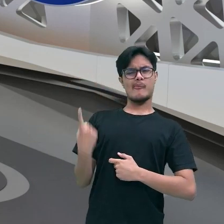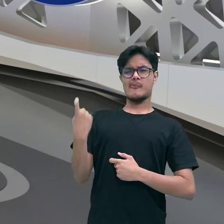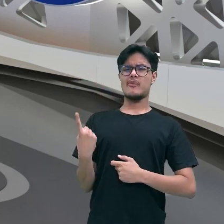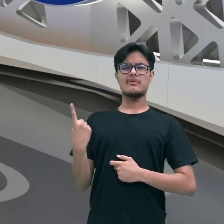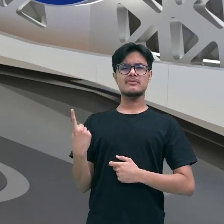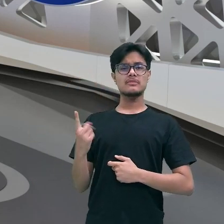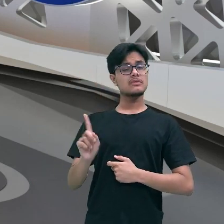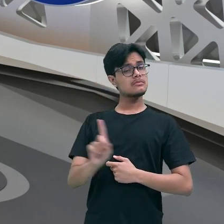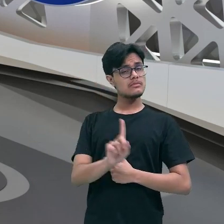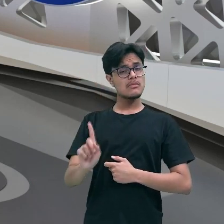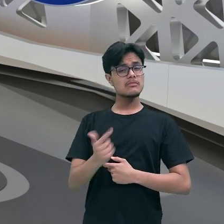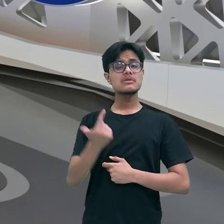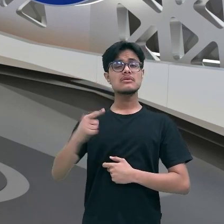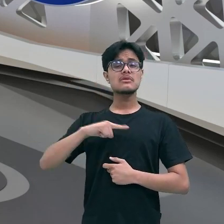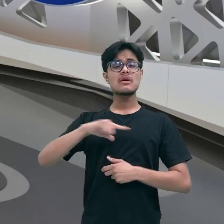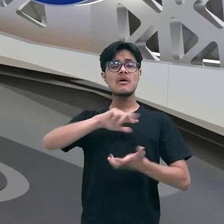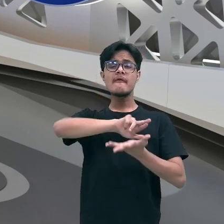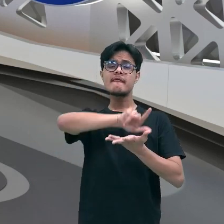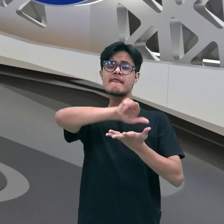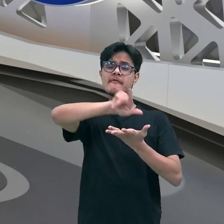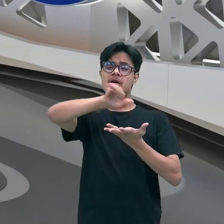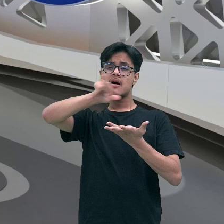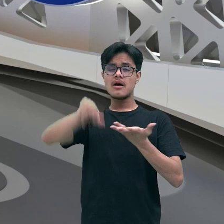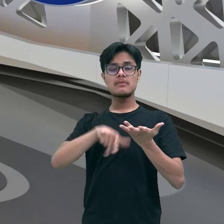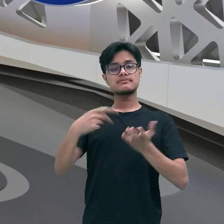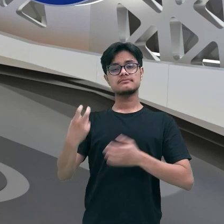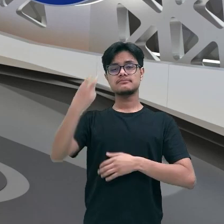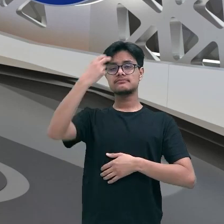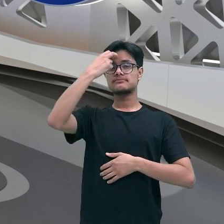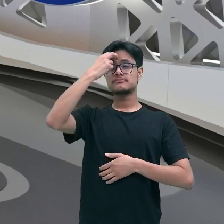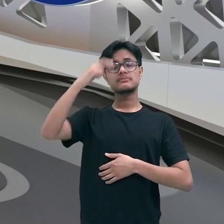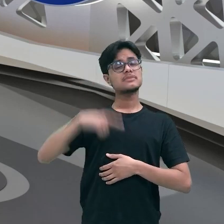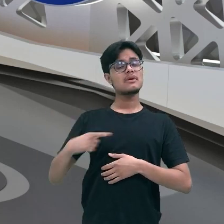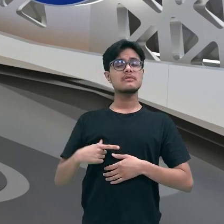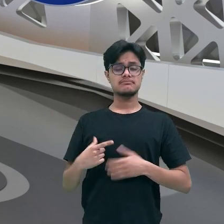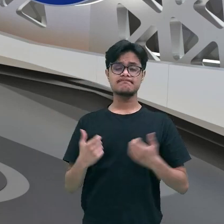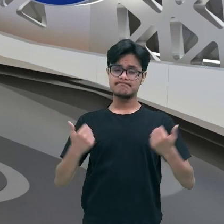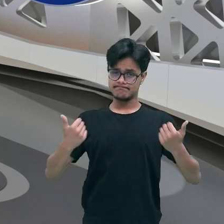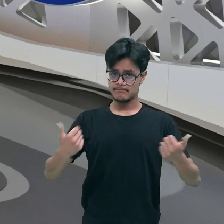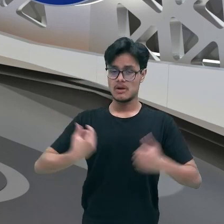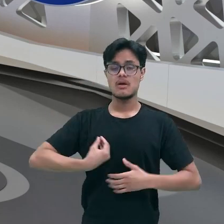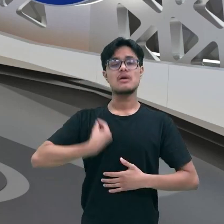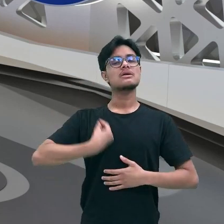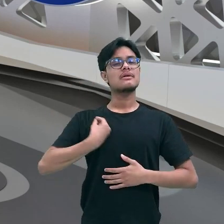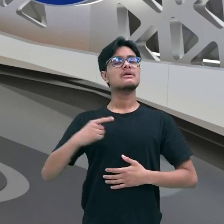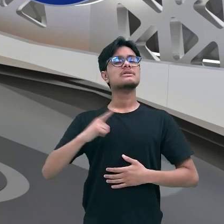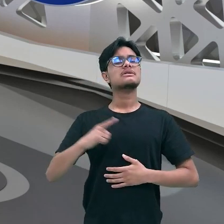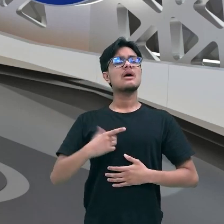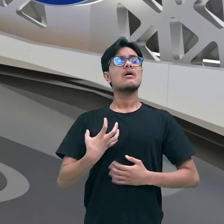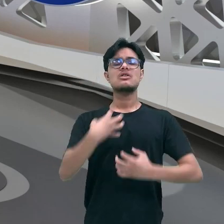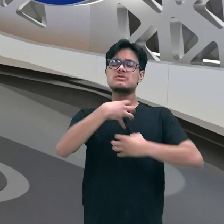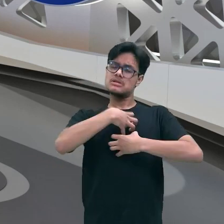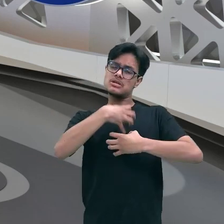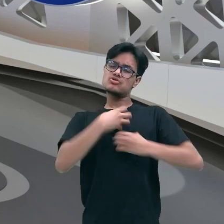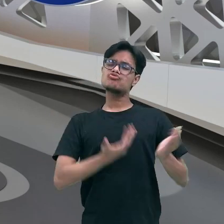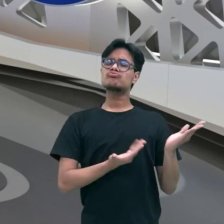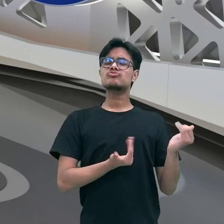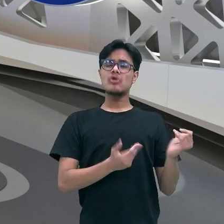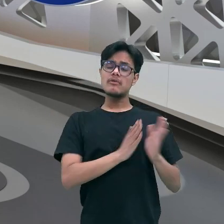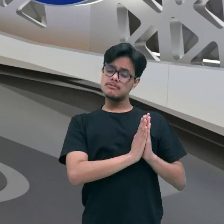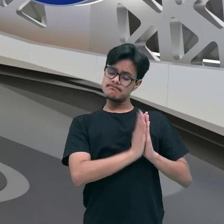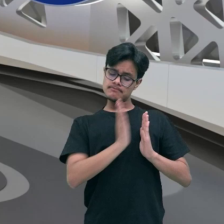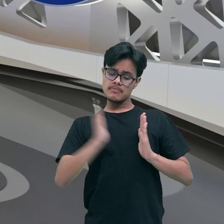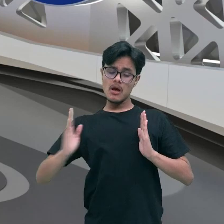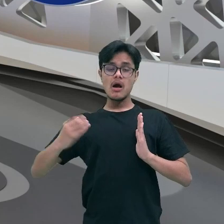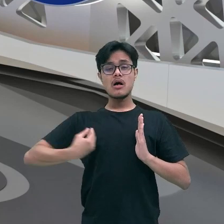né? A gente vai notar, então, que existem diferentes maneiras de vivenciar essa juventude e essa